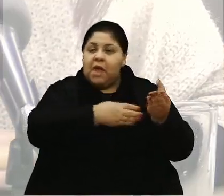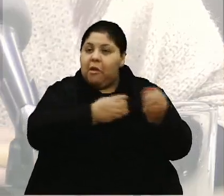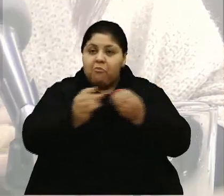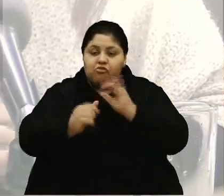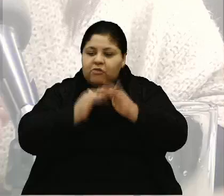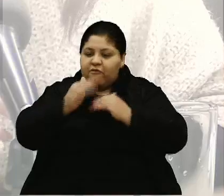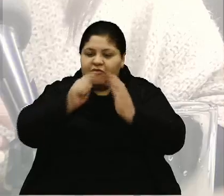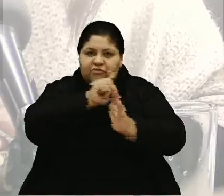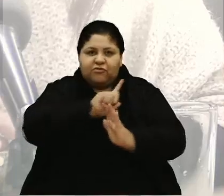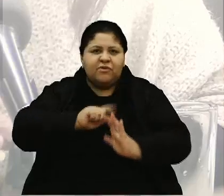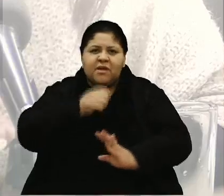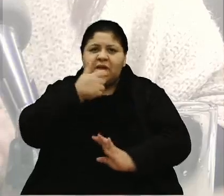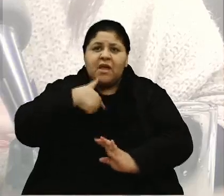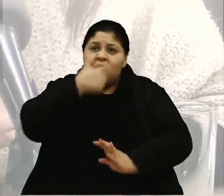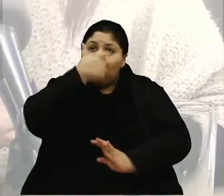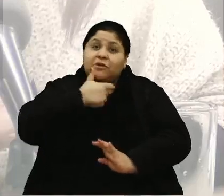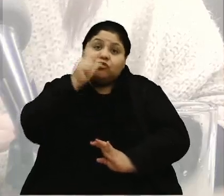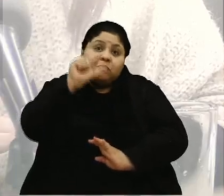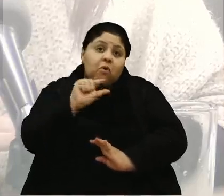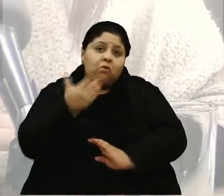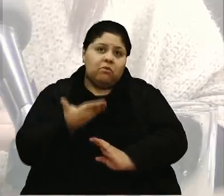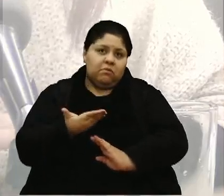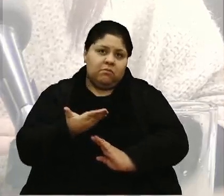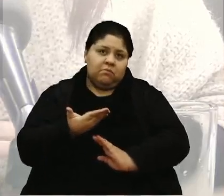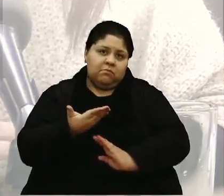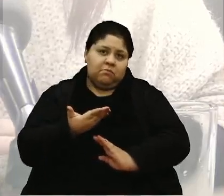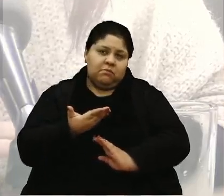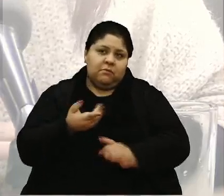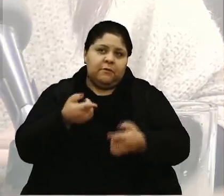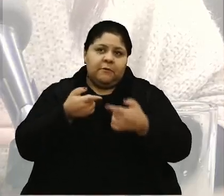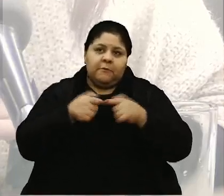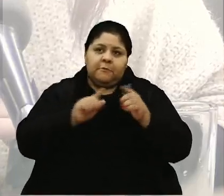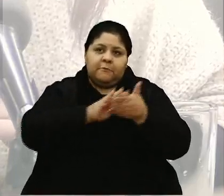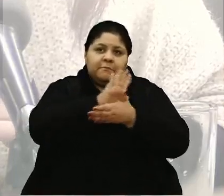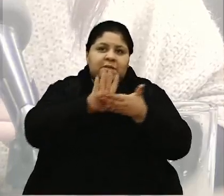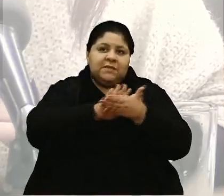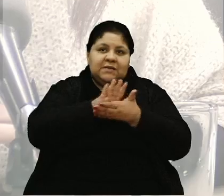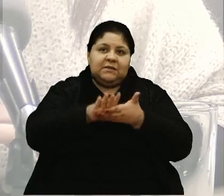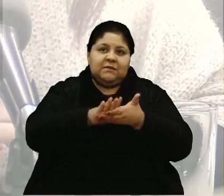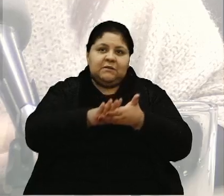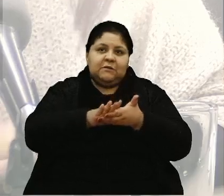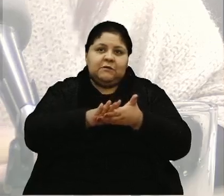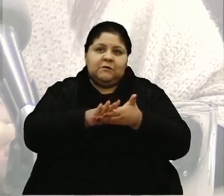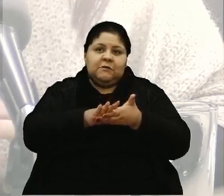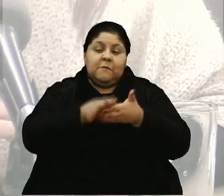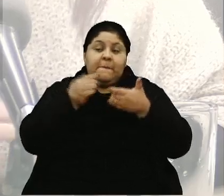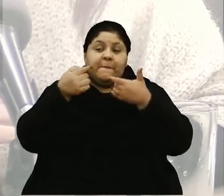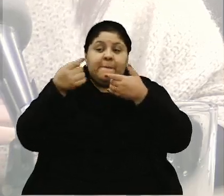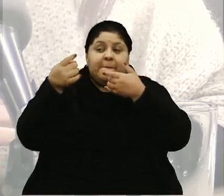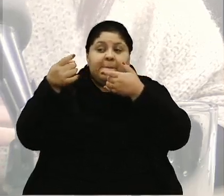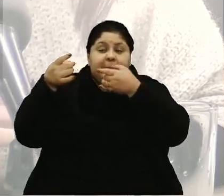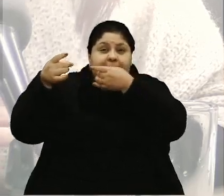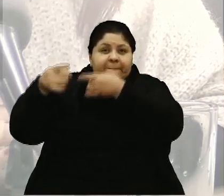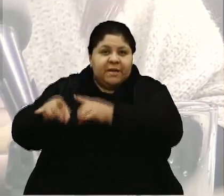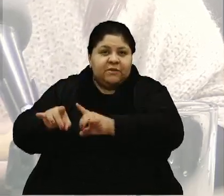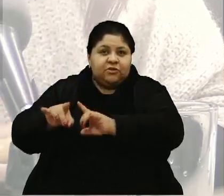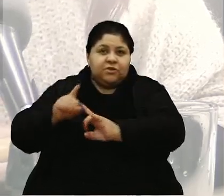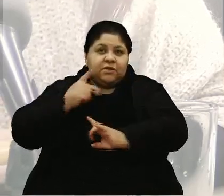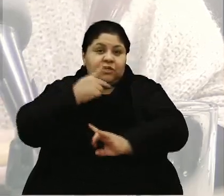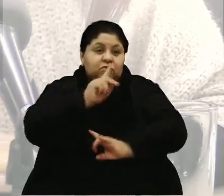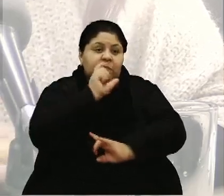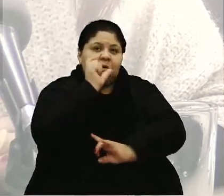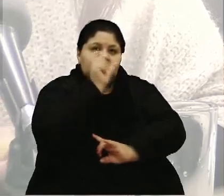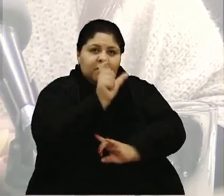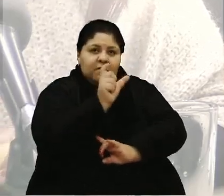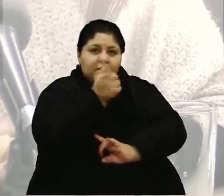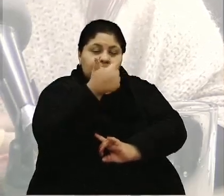governo. Eu acho pouco, foi isso que eu falei. Mas nada querendo atingir a sua palavra ao senhor, né? Só dizendo que,